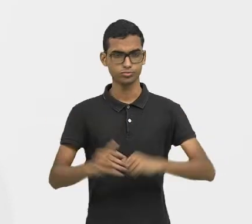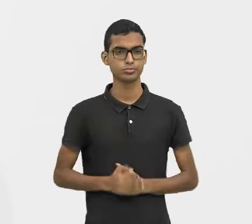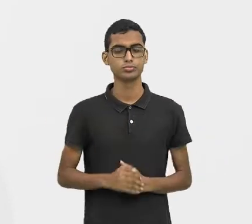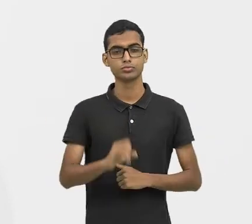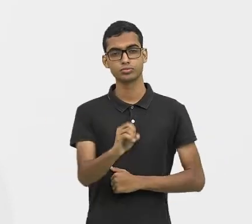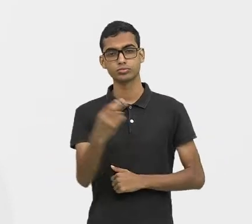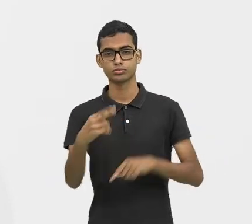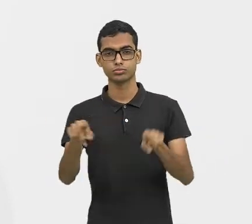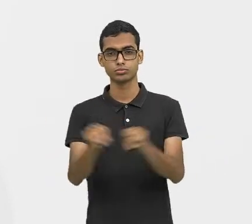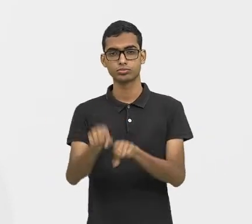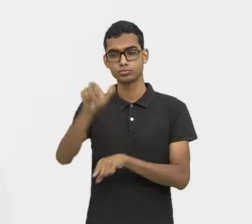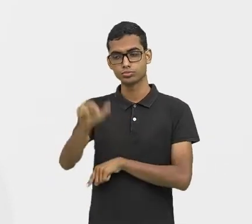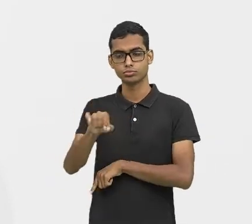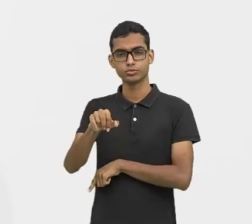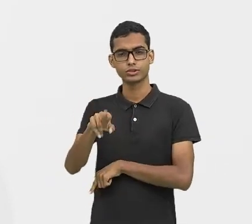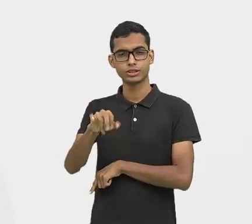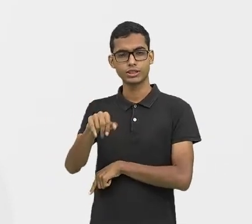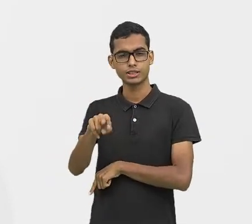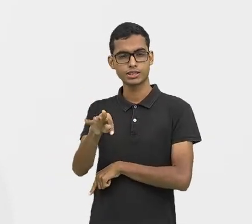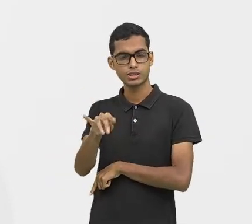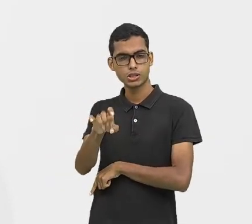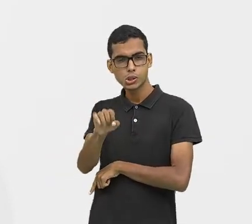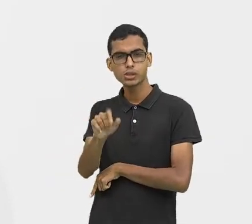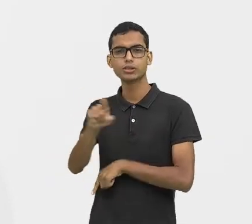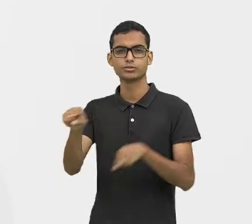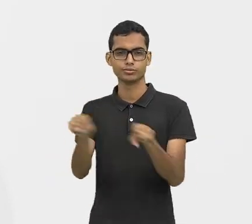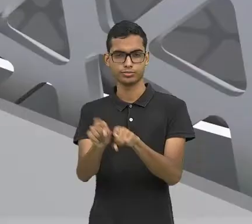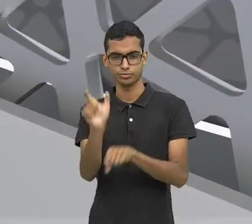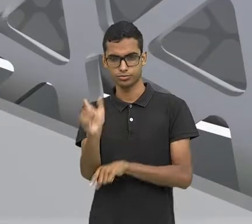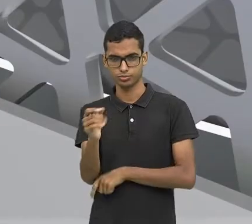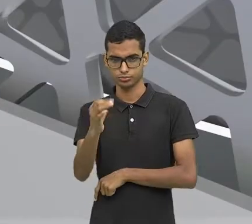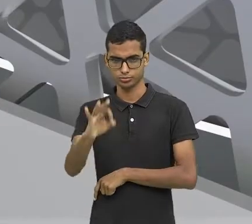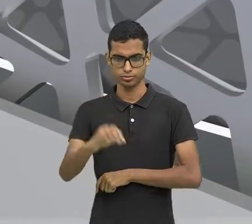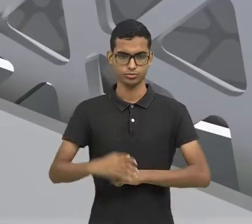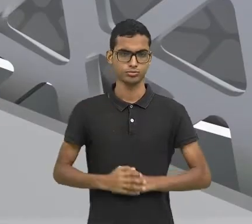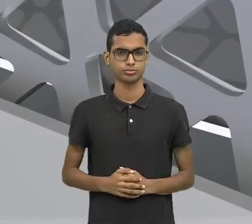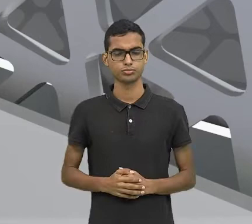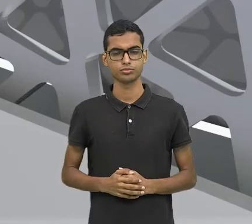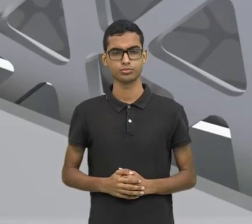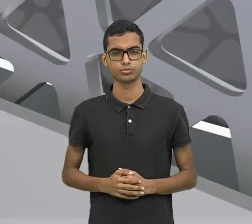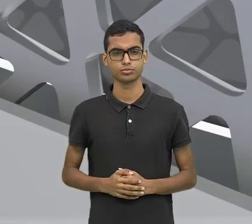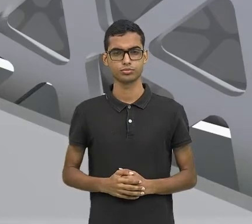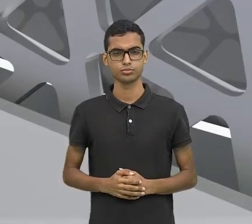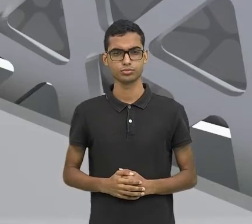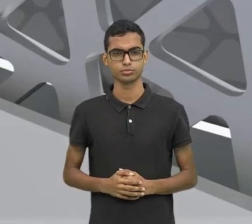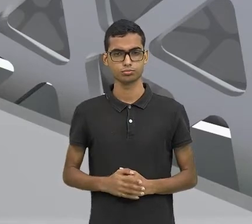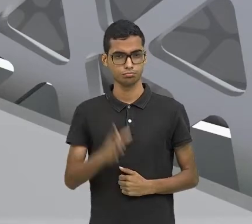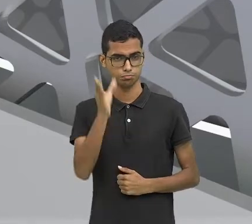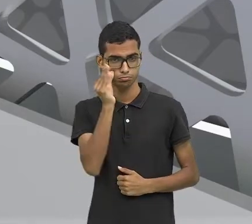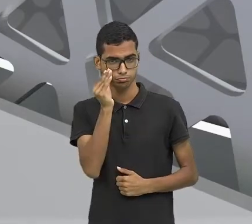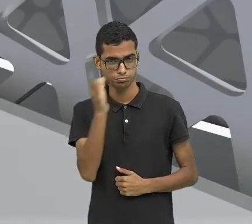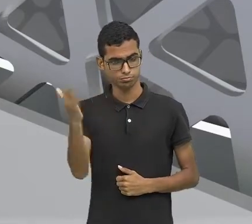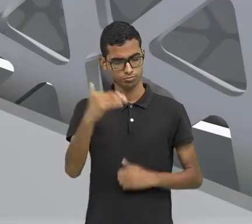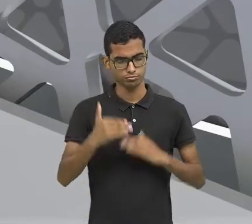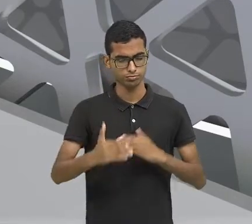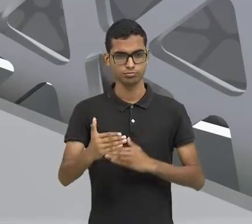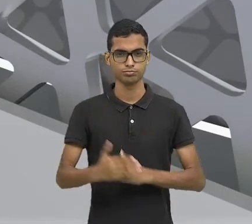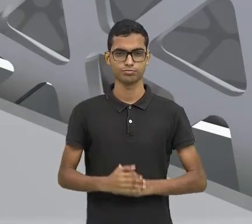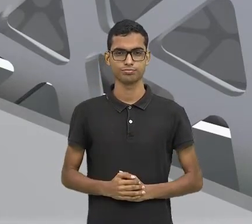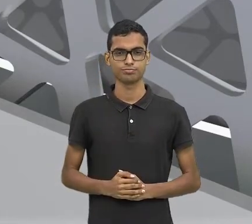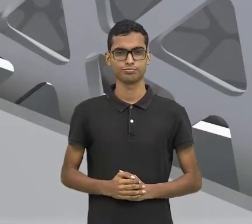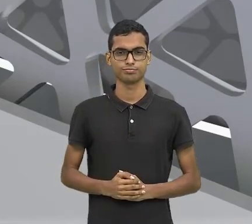ou sujeito inexistente, como também é denominada este tipo de oração. Certo? Estão curiosos? Então venham comigo.